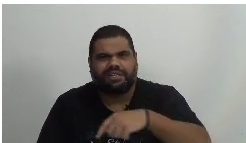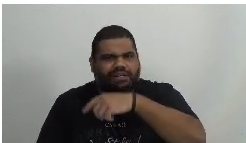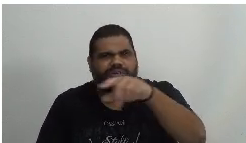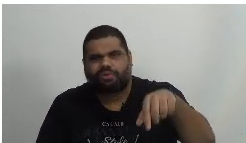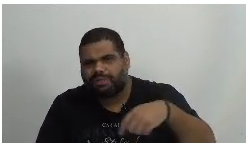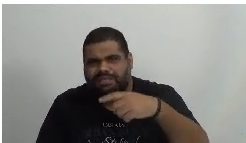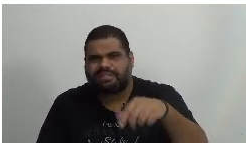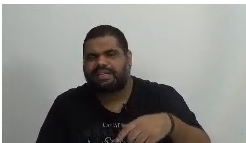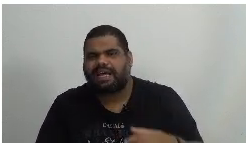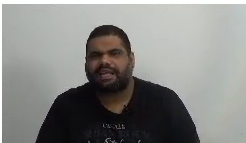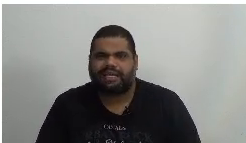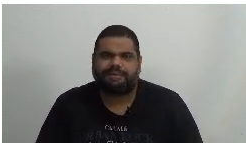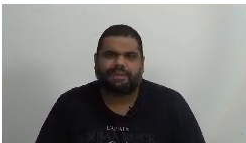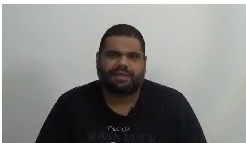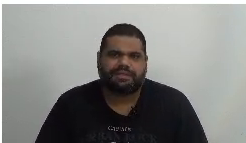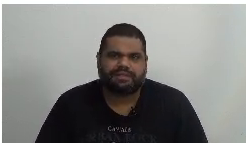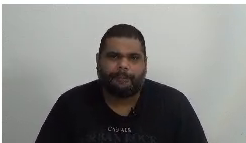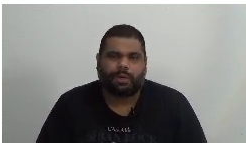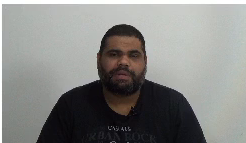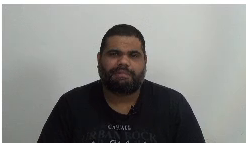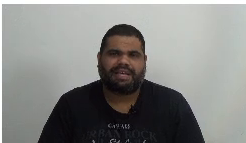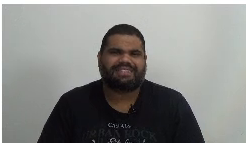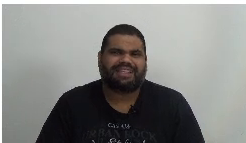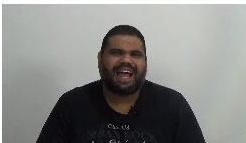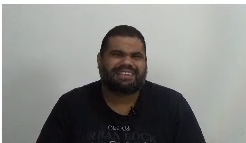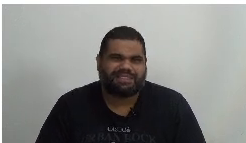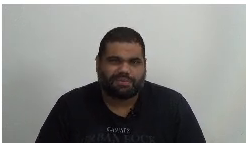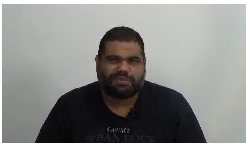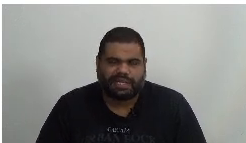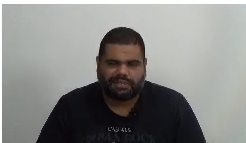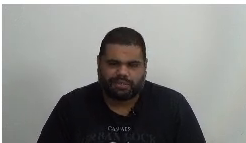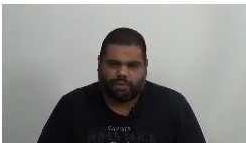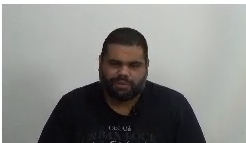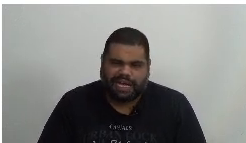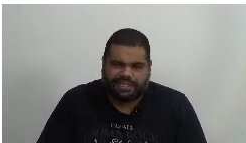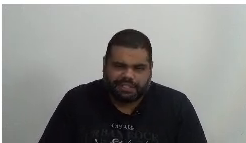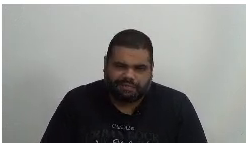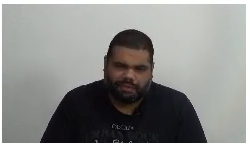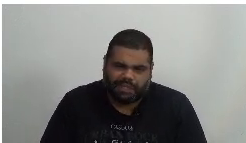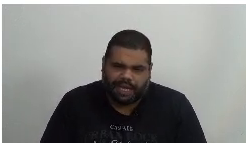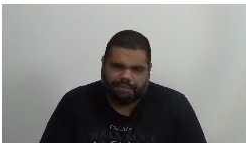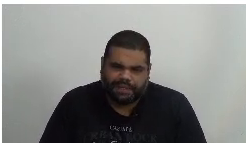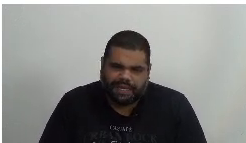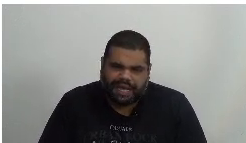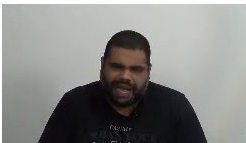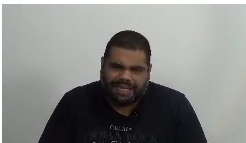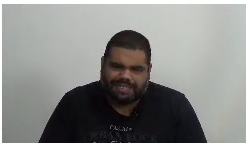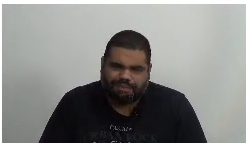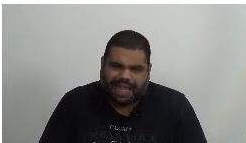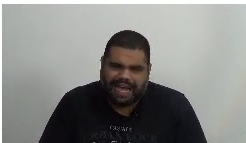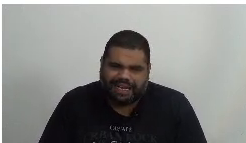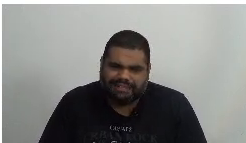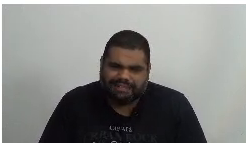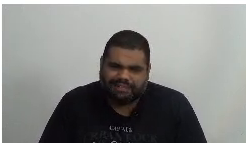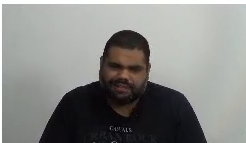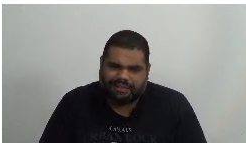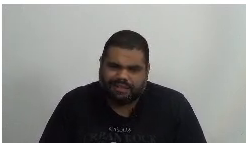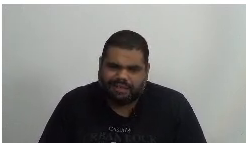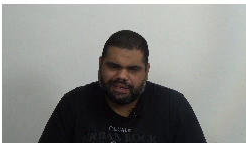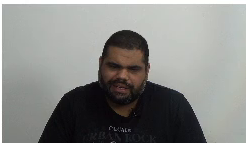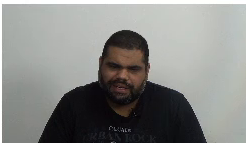senhas, todo esse cenário aí são probleminhas clássicos, né, de contagem. Vamos lá. As